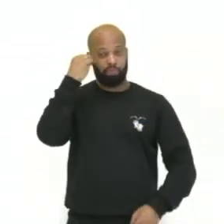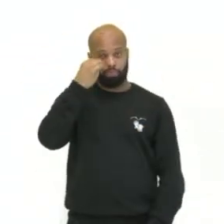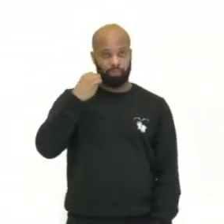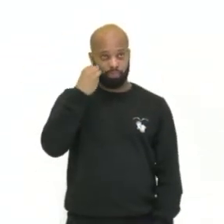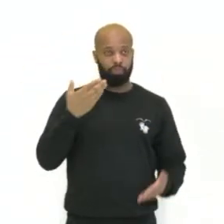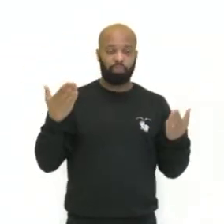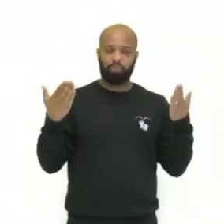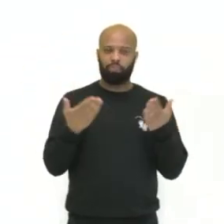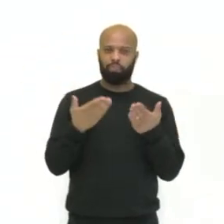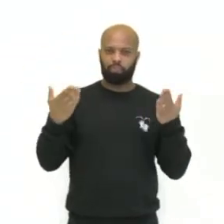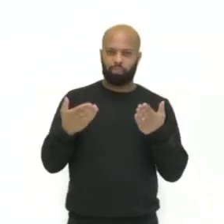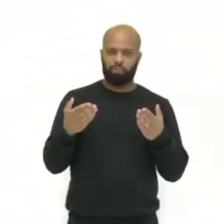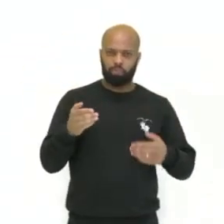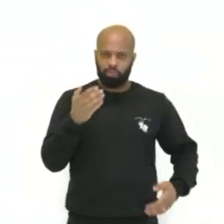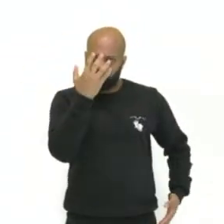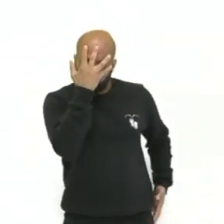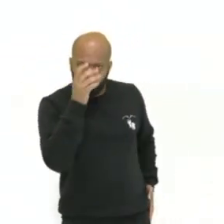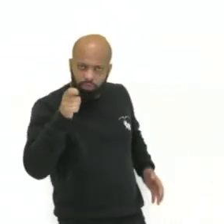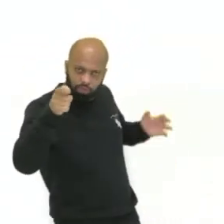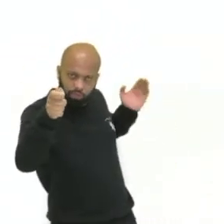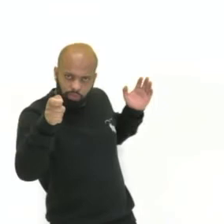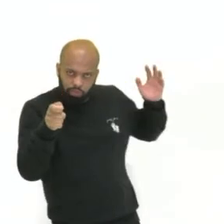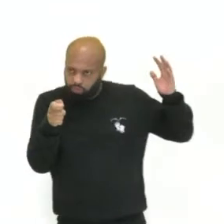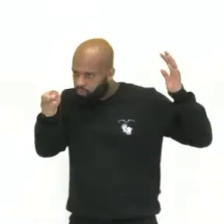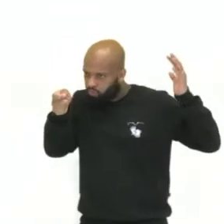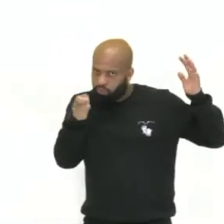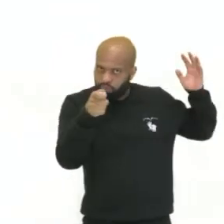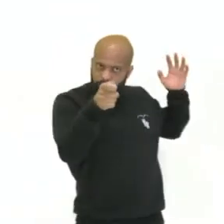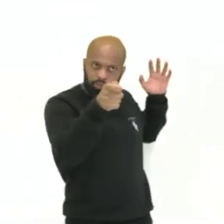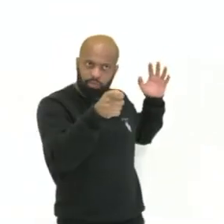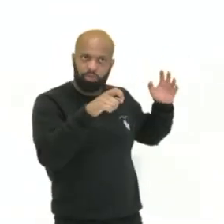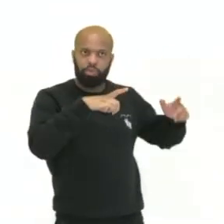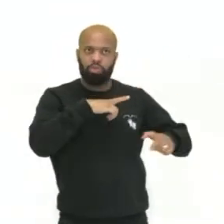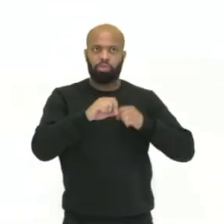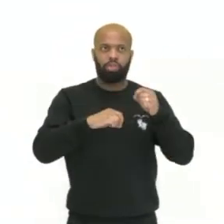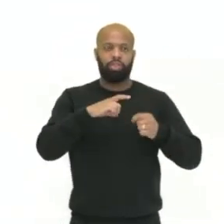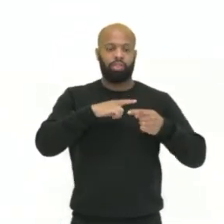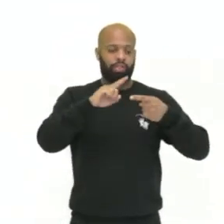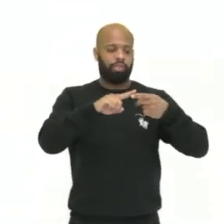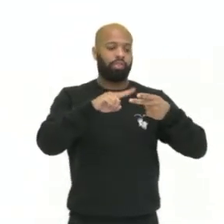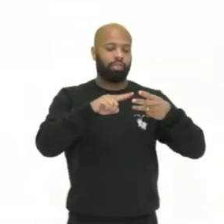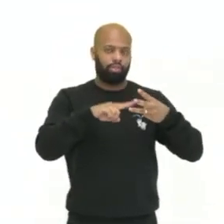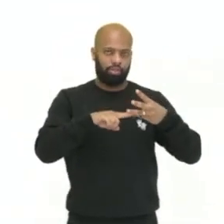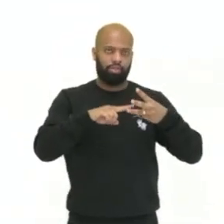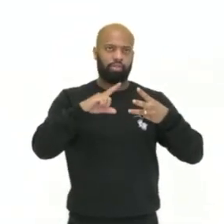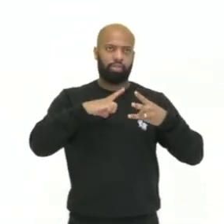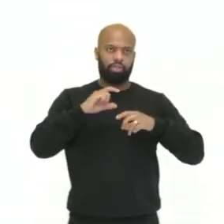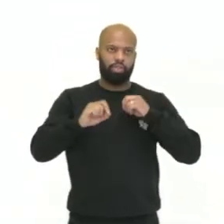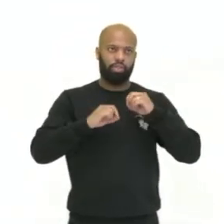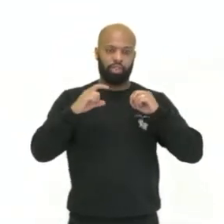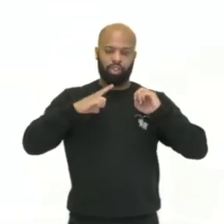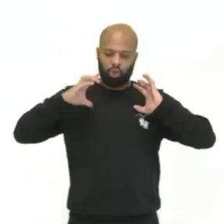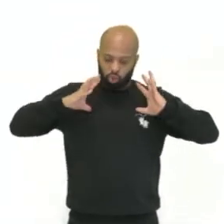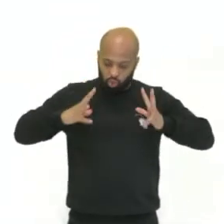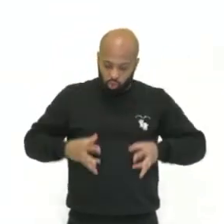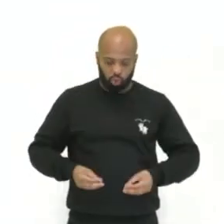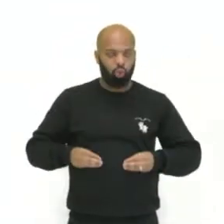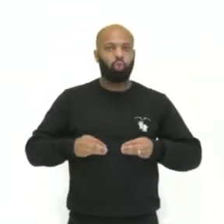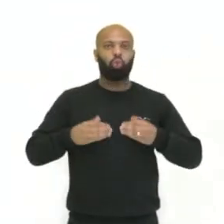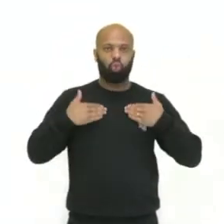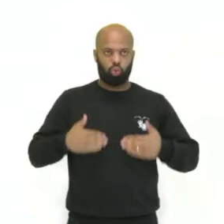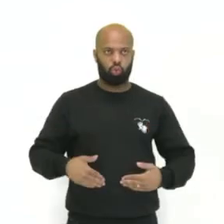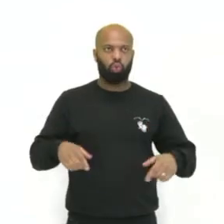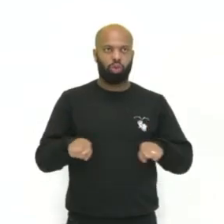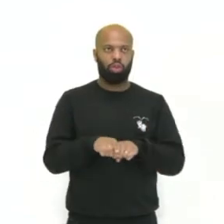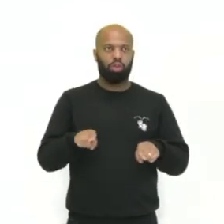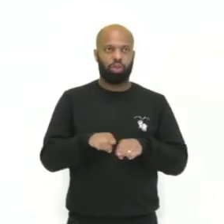Experimente lutar com ele, atingindo-os nas 3 regiões lá, do florete, do sabre